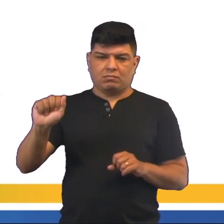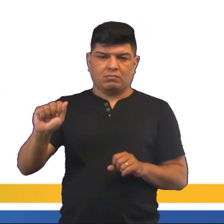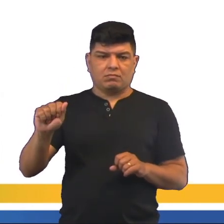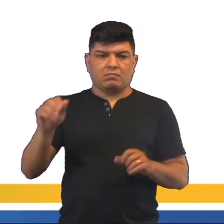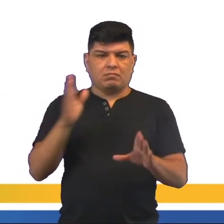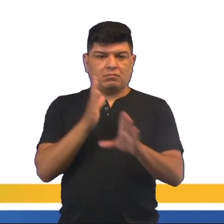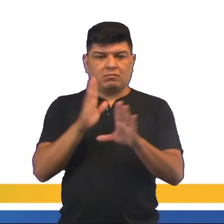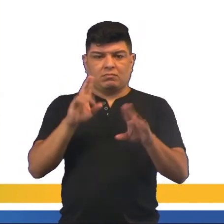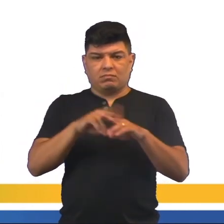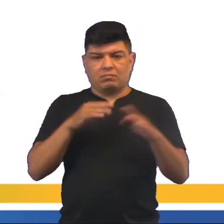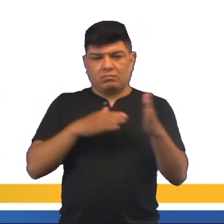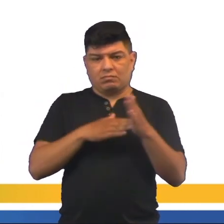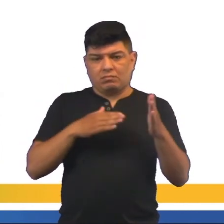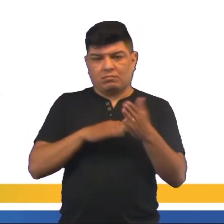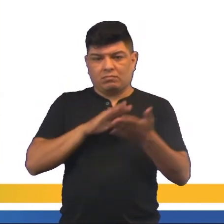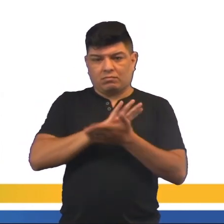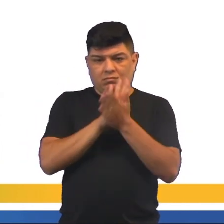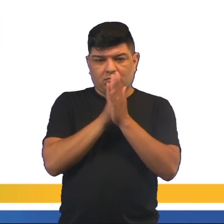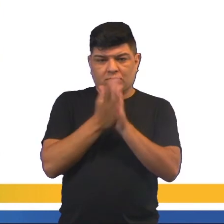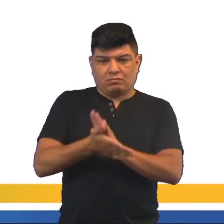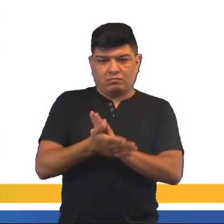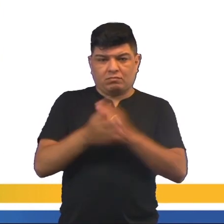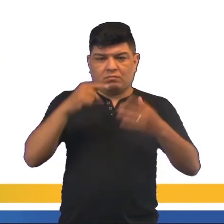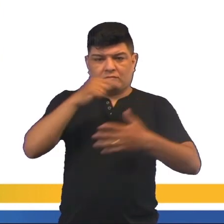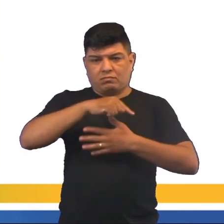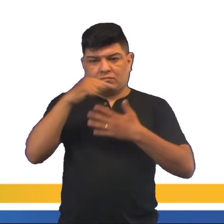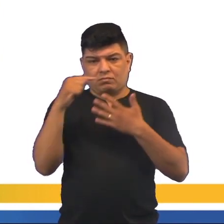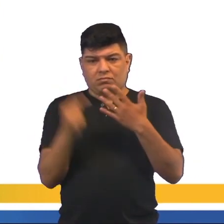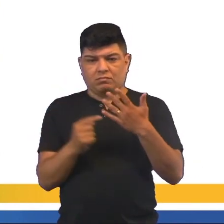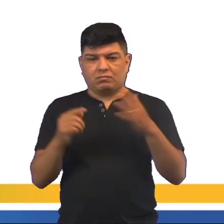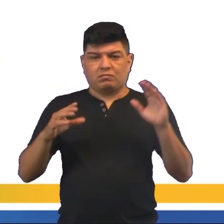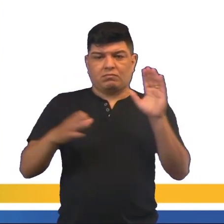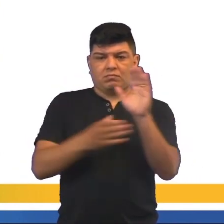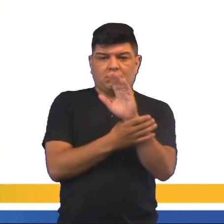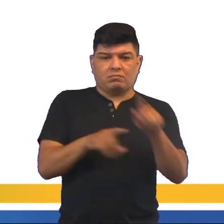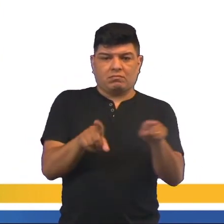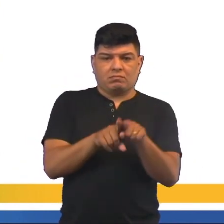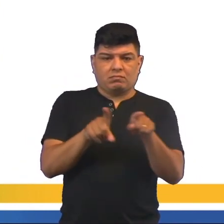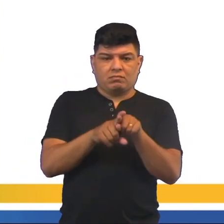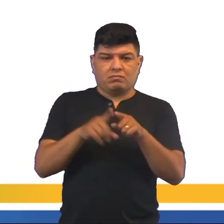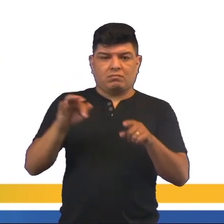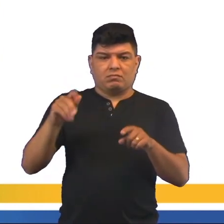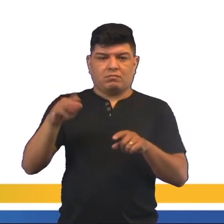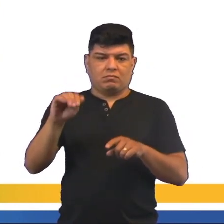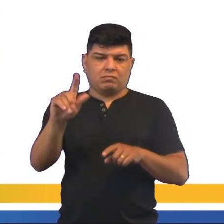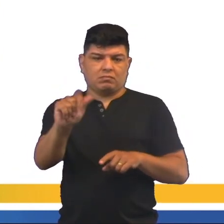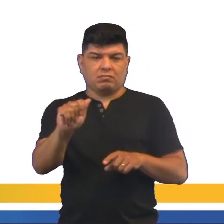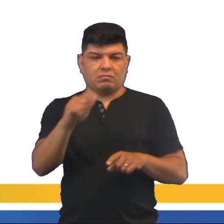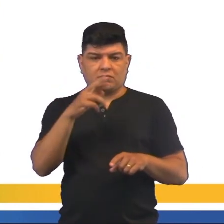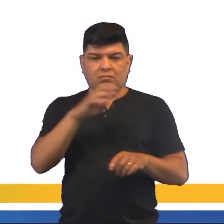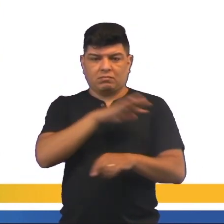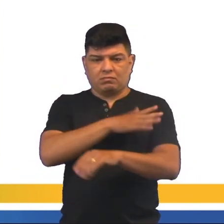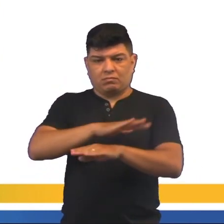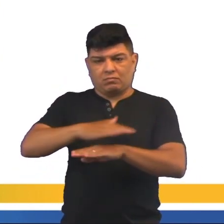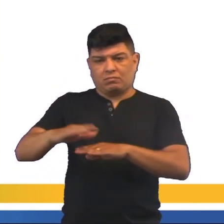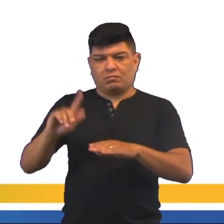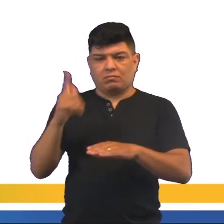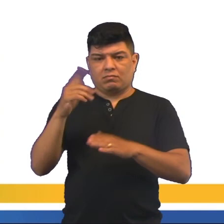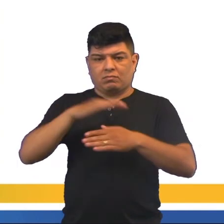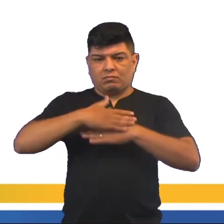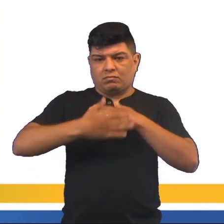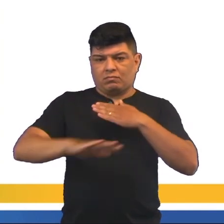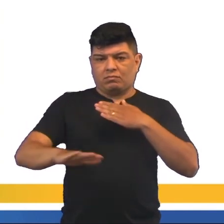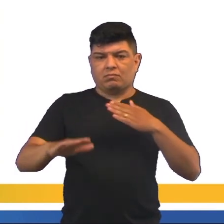e flora. No entanto, ao impedir a destruição desses elementos, também protege a geologia e o relevo de ações